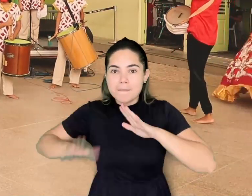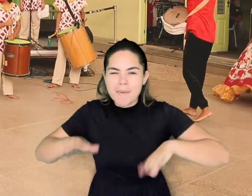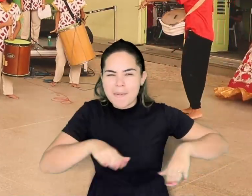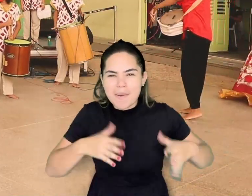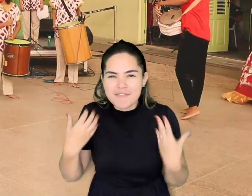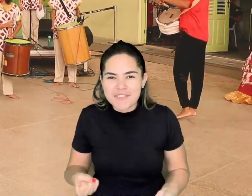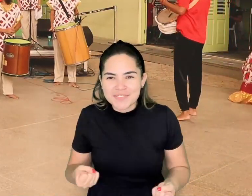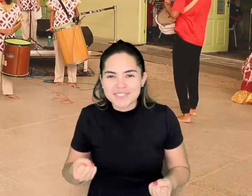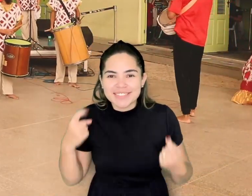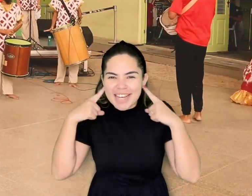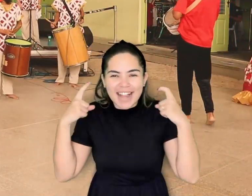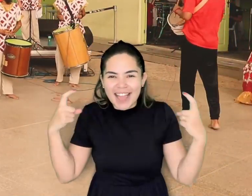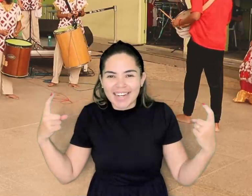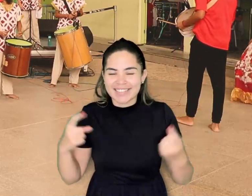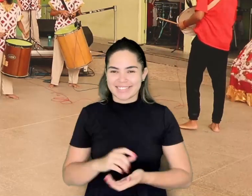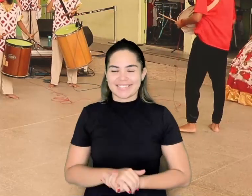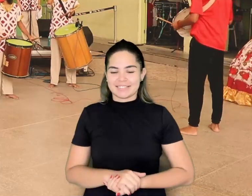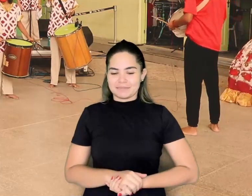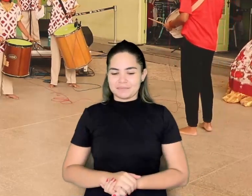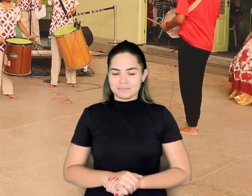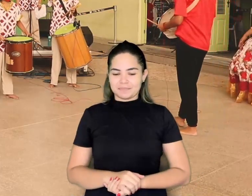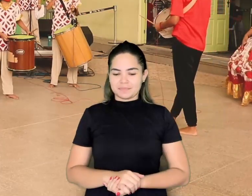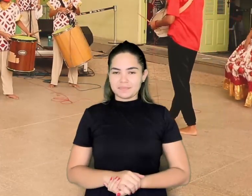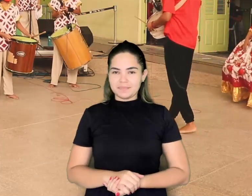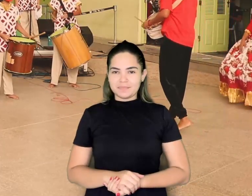Cuida, menino. Bota esse tambor pra truar aí.